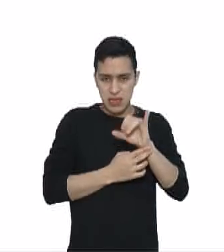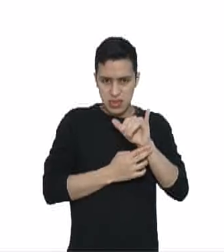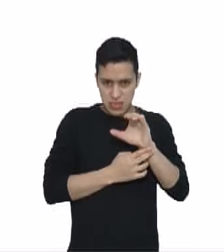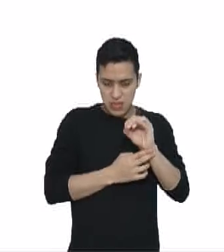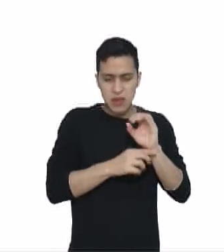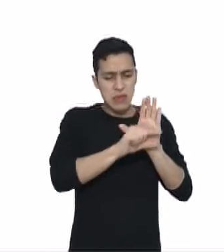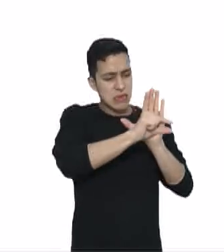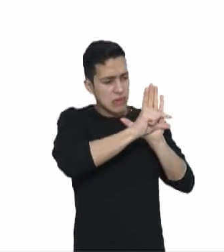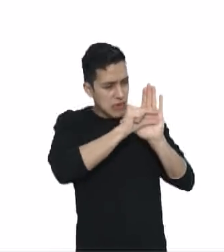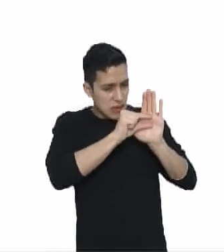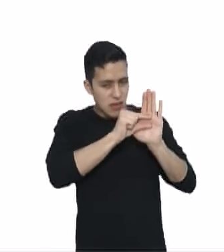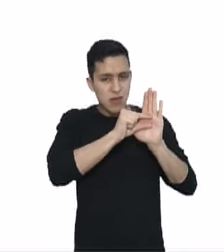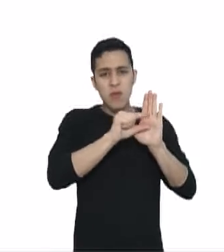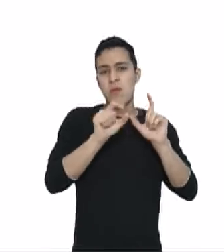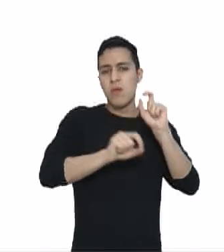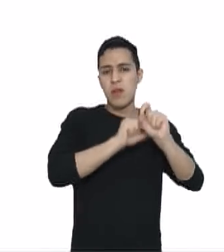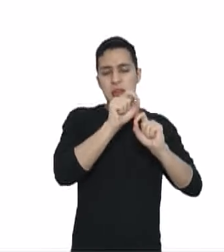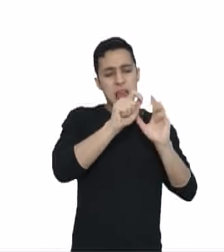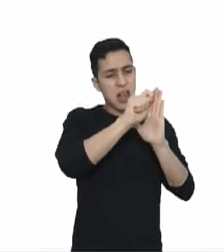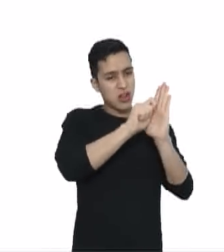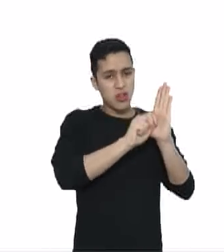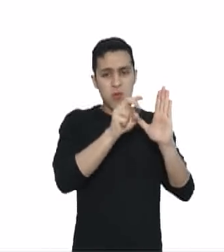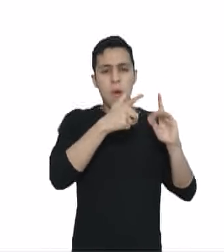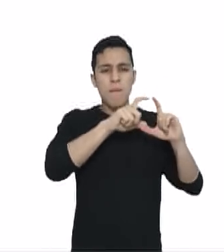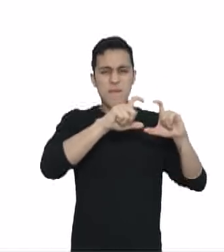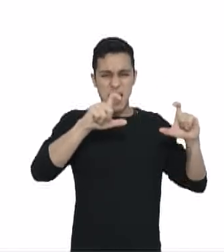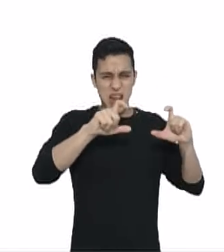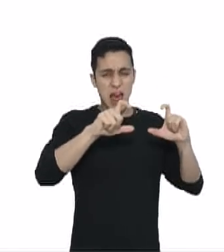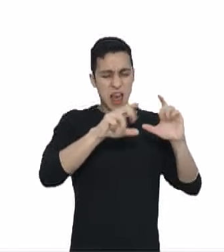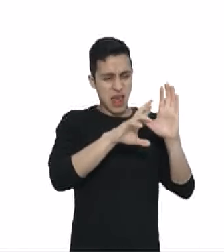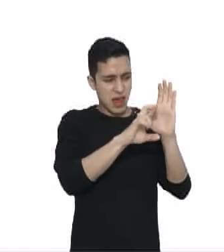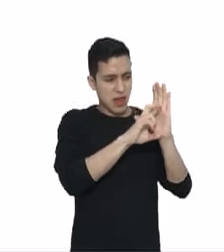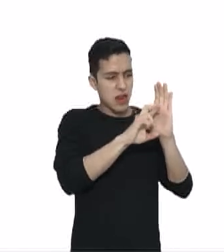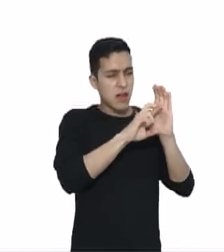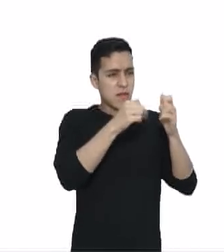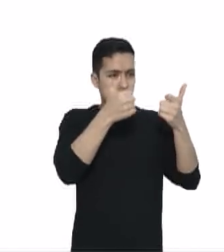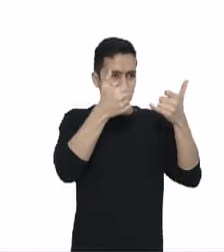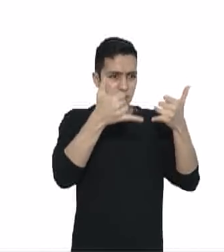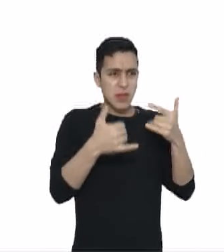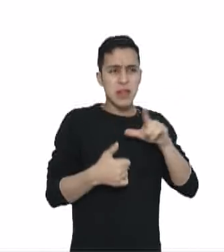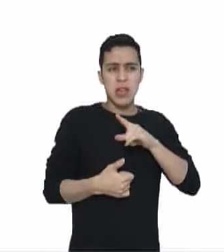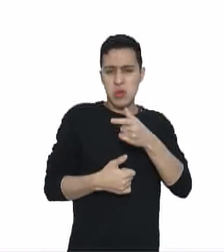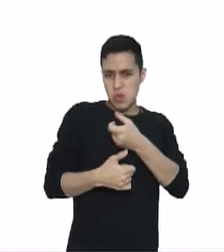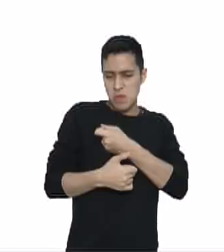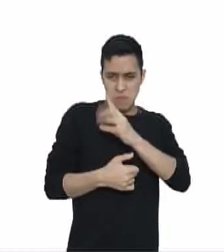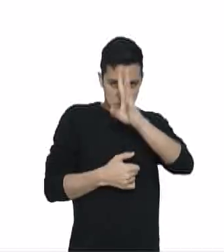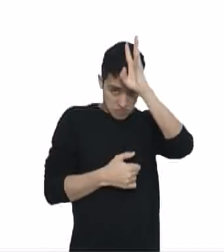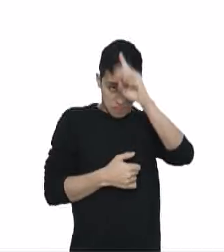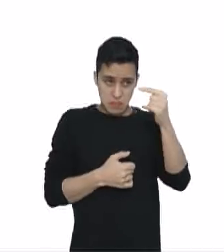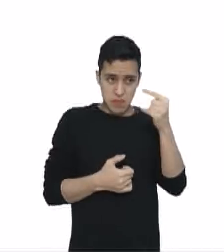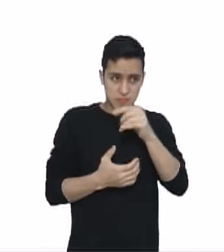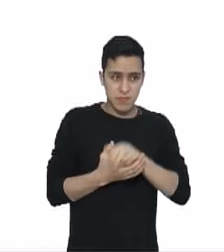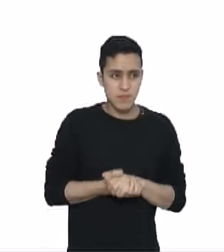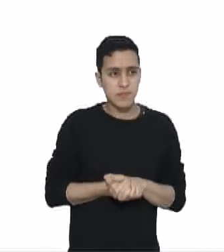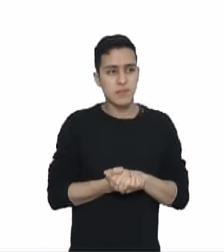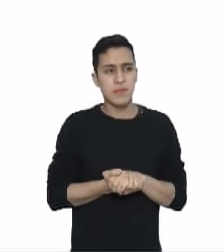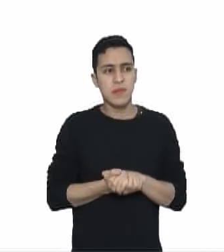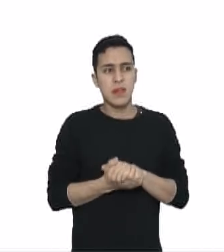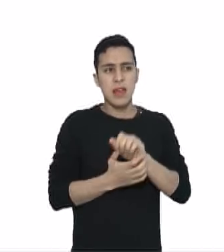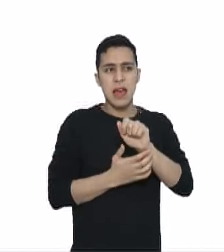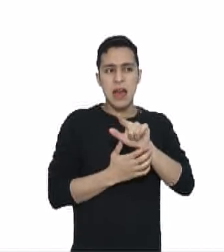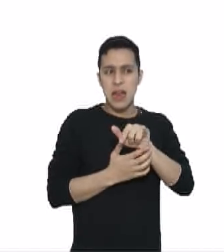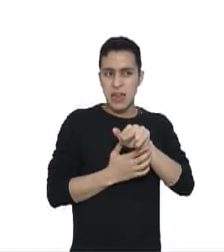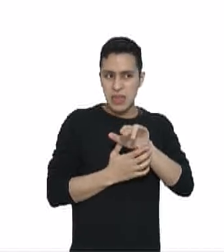desdobramento do artigo ou do parágrafo, indicado por algarismo romano. A linha, desdobramento do